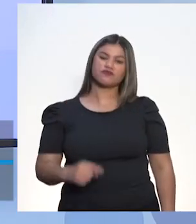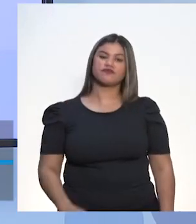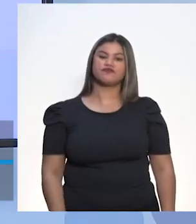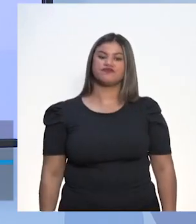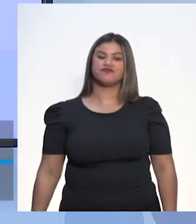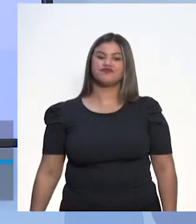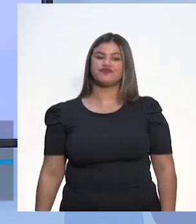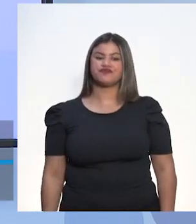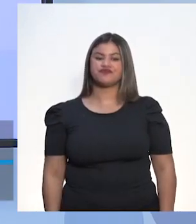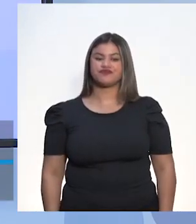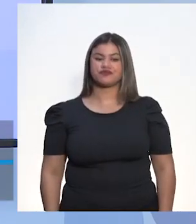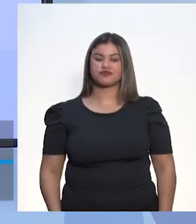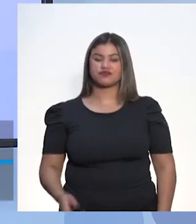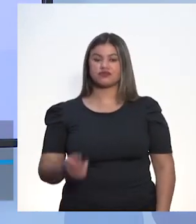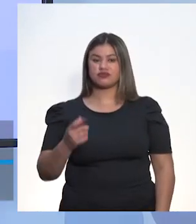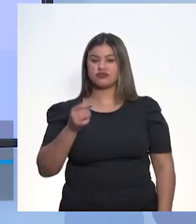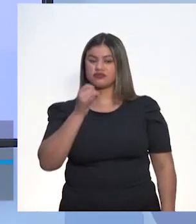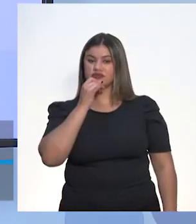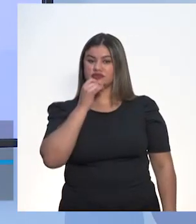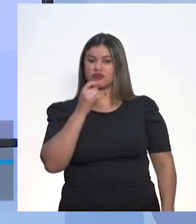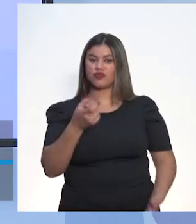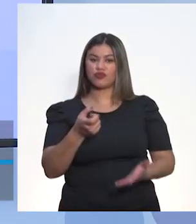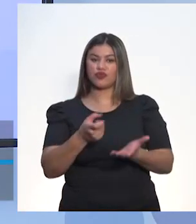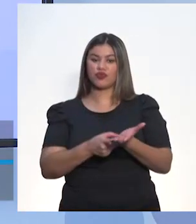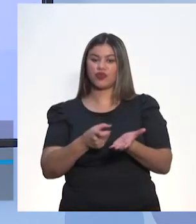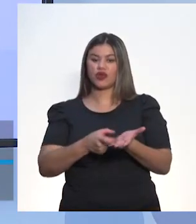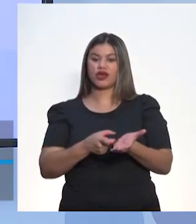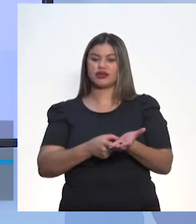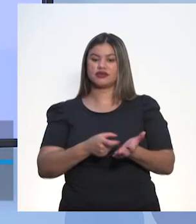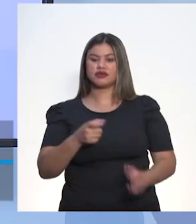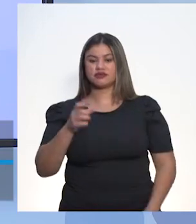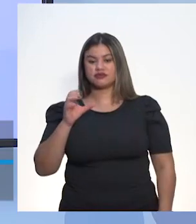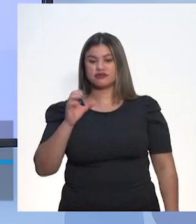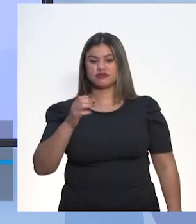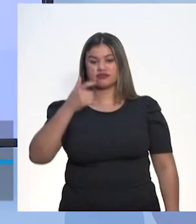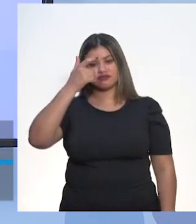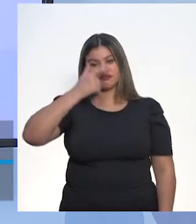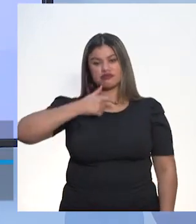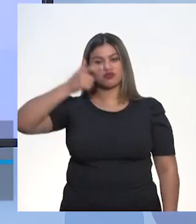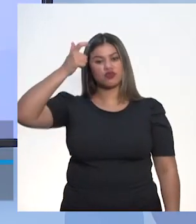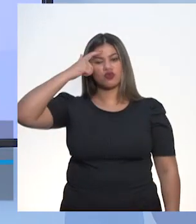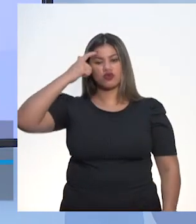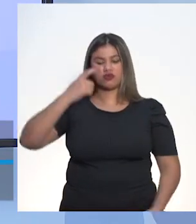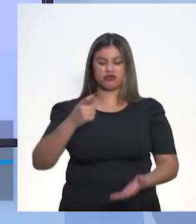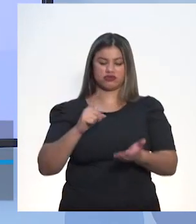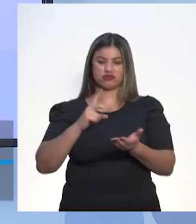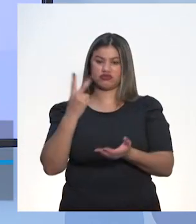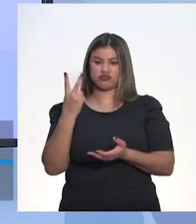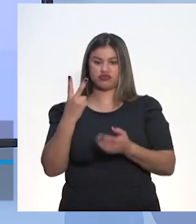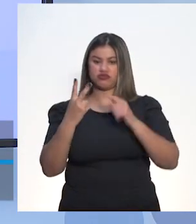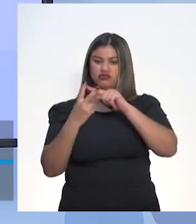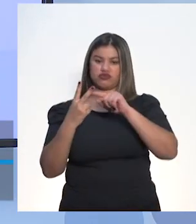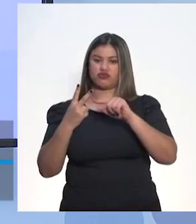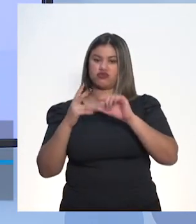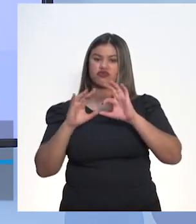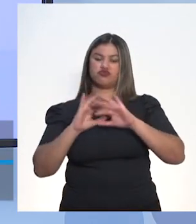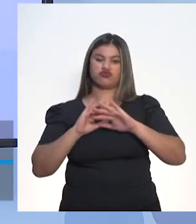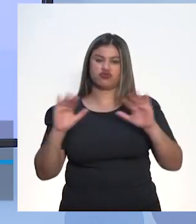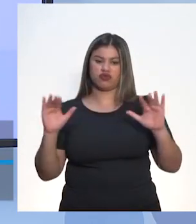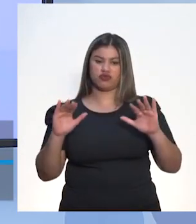Então, por exemplo, eu joguei a moeda, cara ou coroa, certo? Qual é a possibilidade de sair